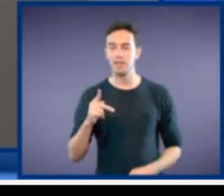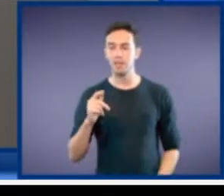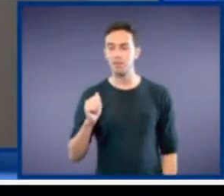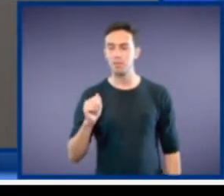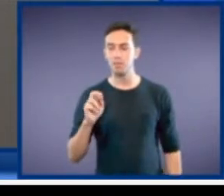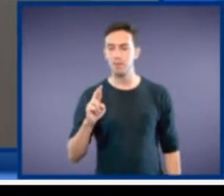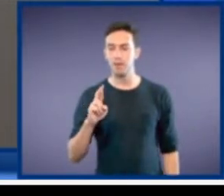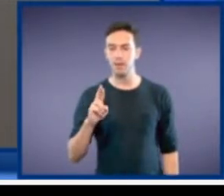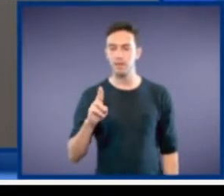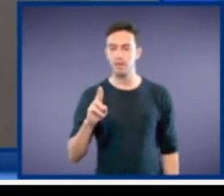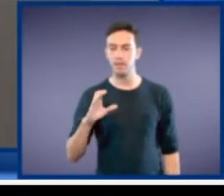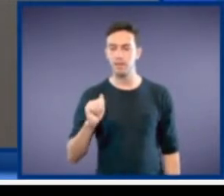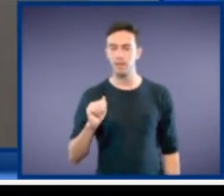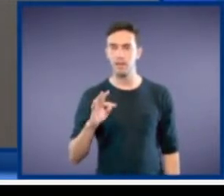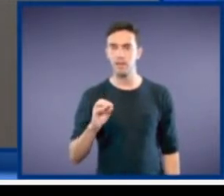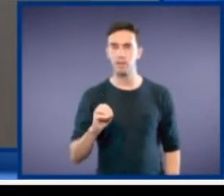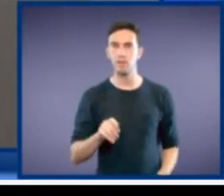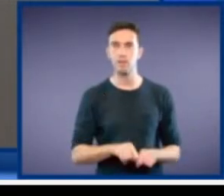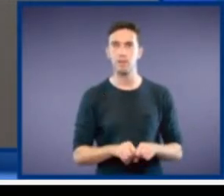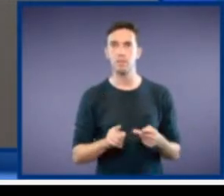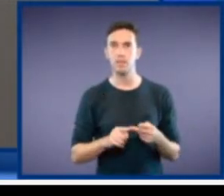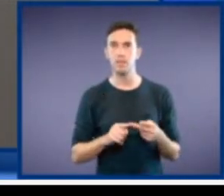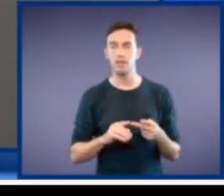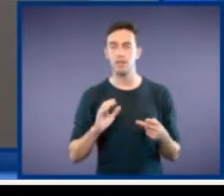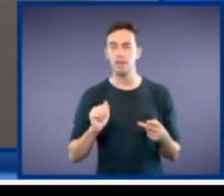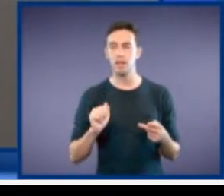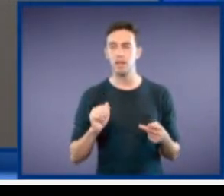juntos. Capelupi, Westin.